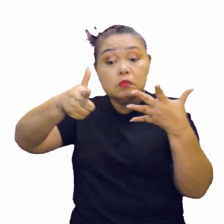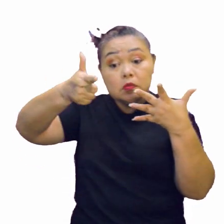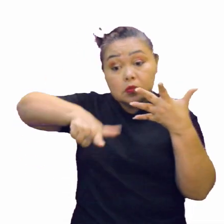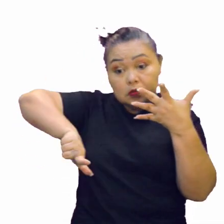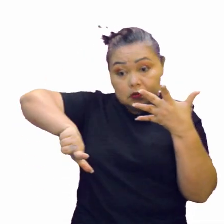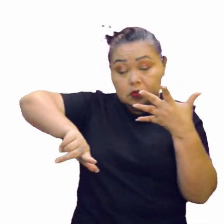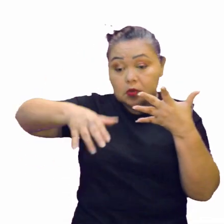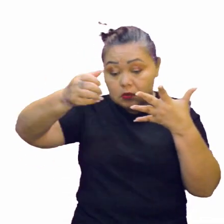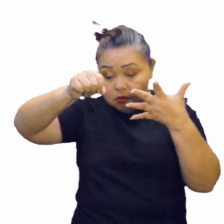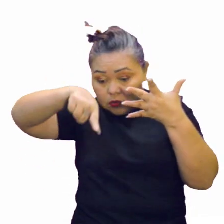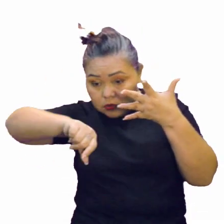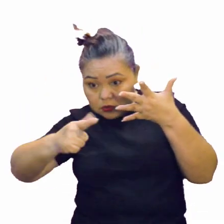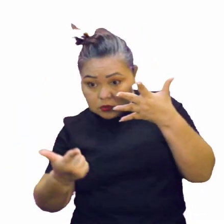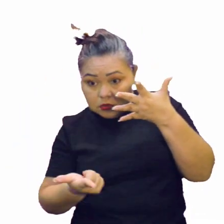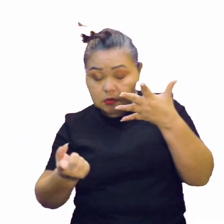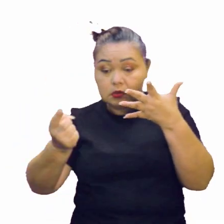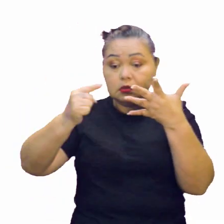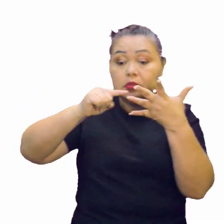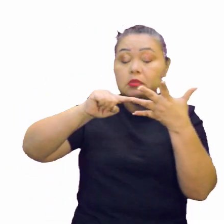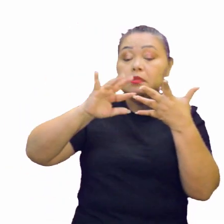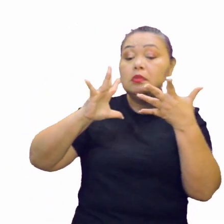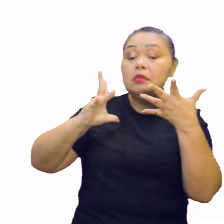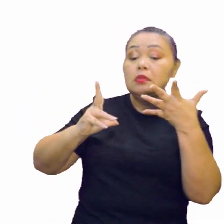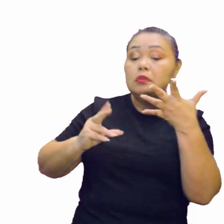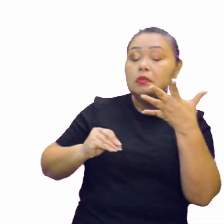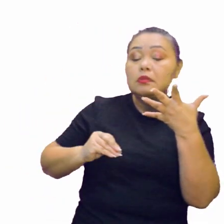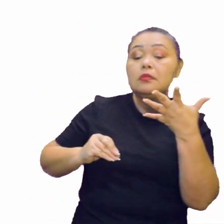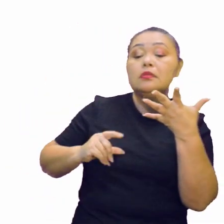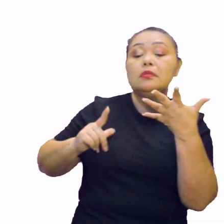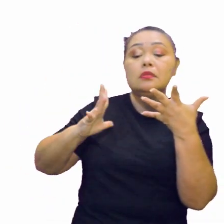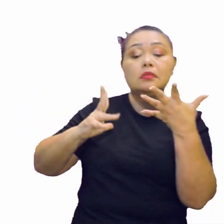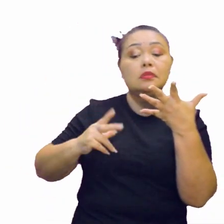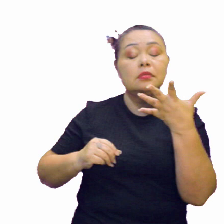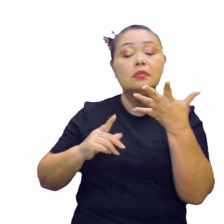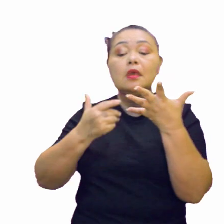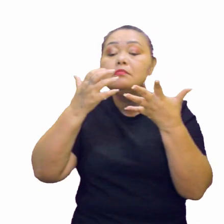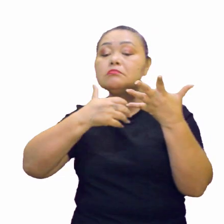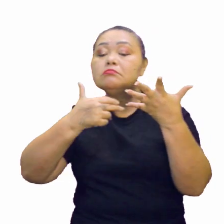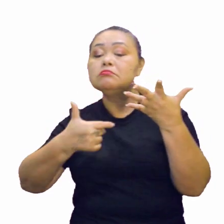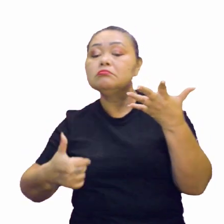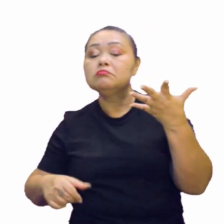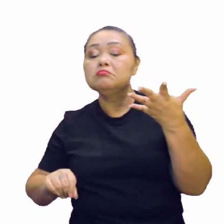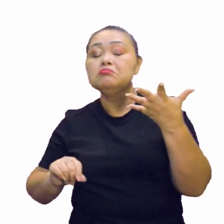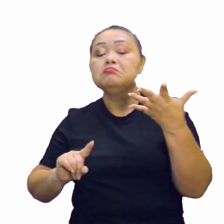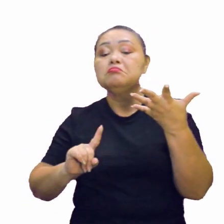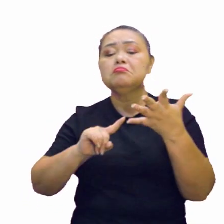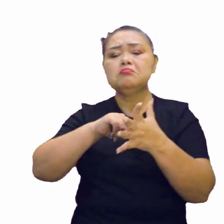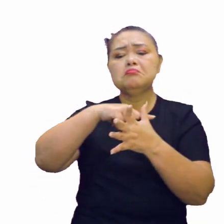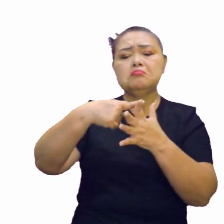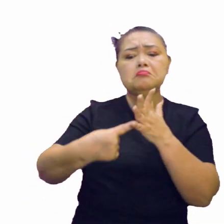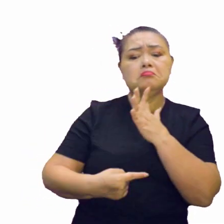higiênica, frutificação. São 6 podas.